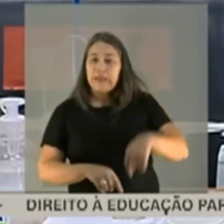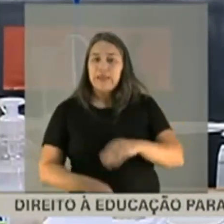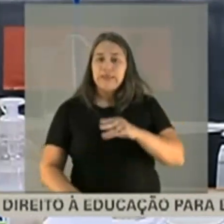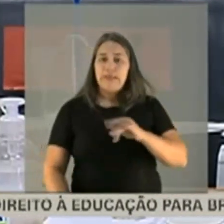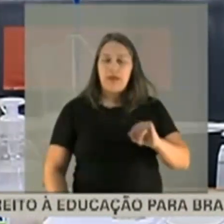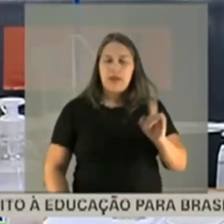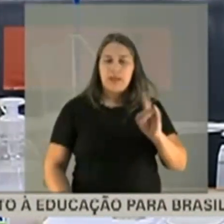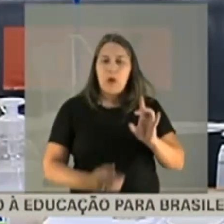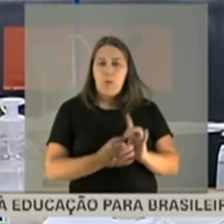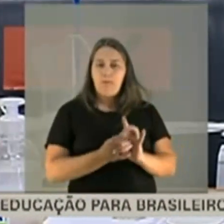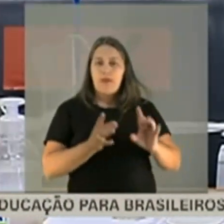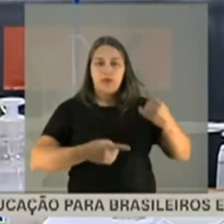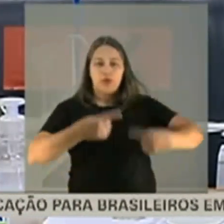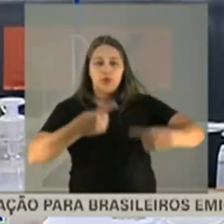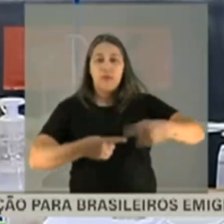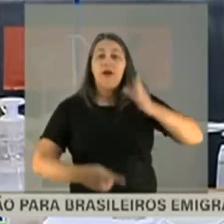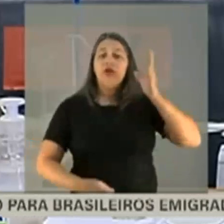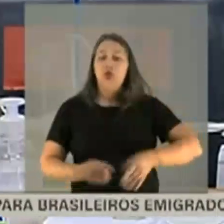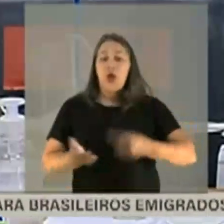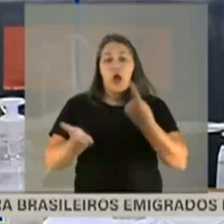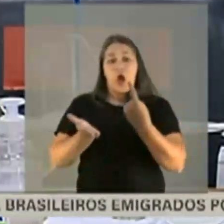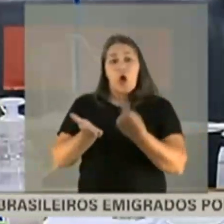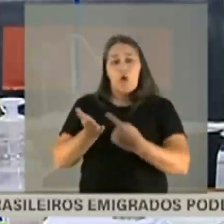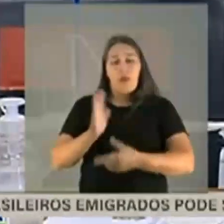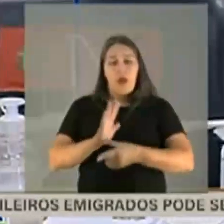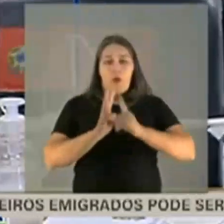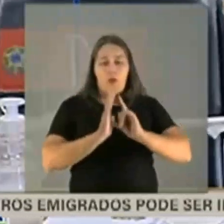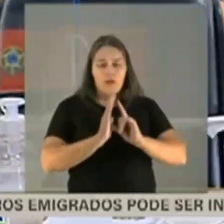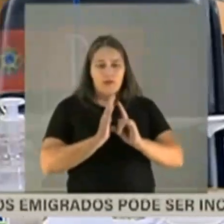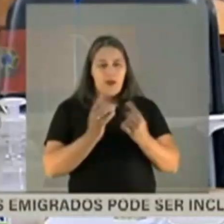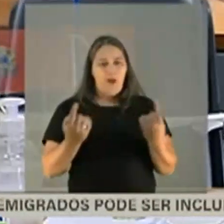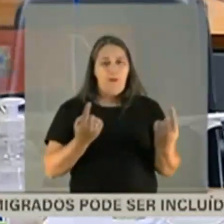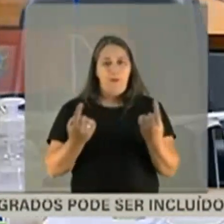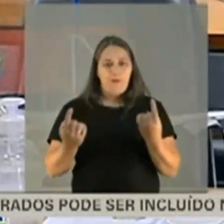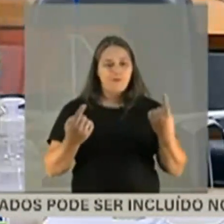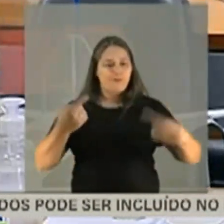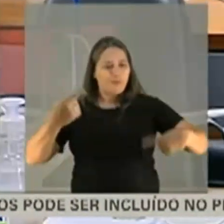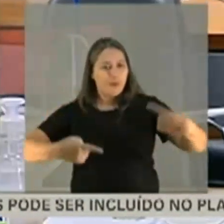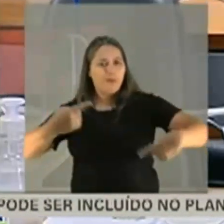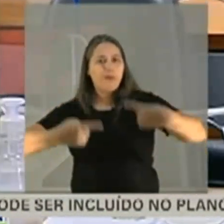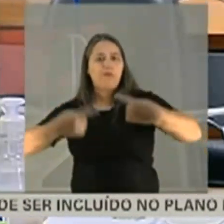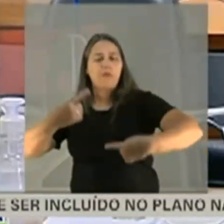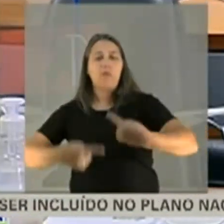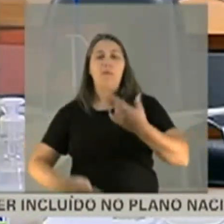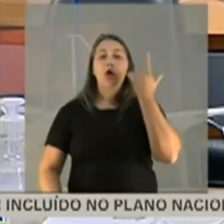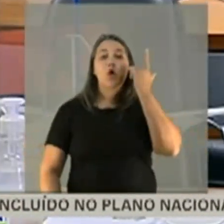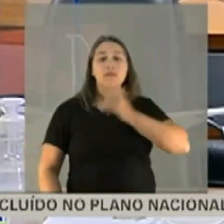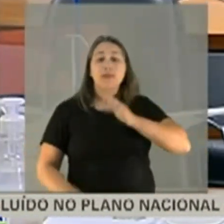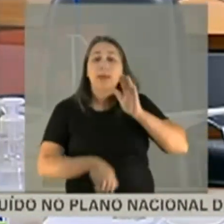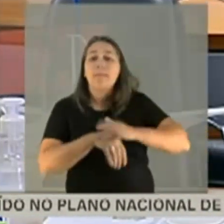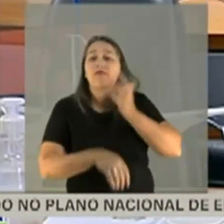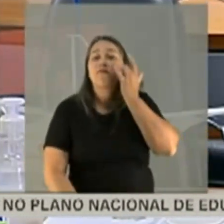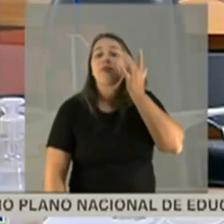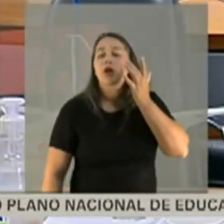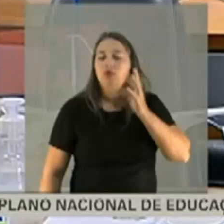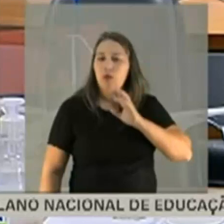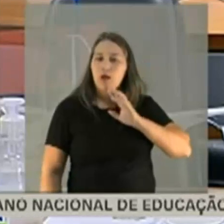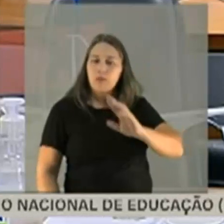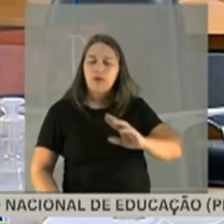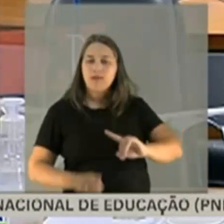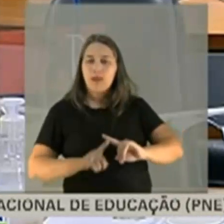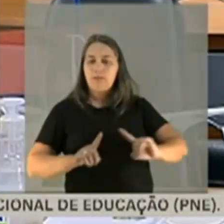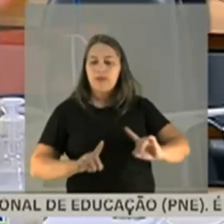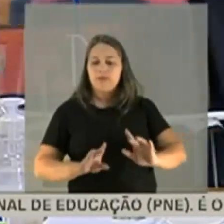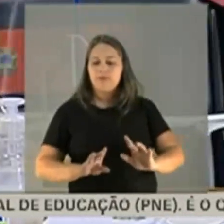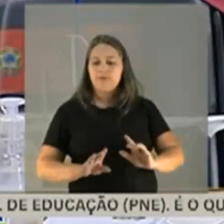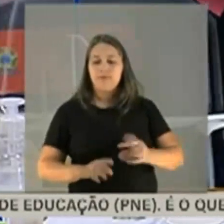debate que estava programado entre um lado e outro, para que a gente pudesse tirar mais fácil as conclusões, mas eu